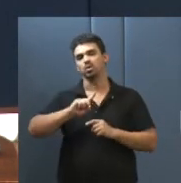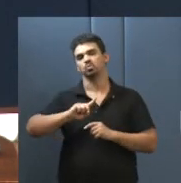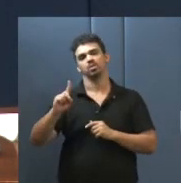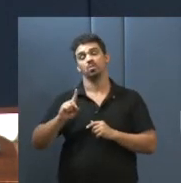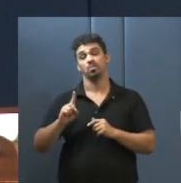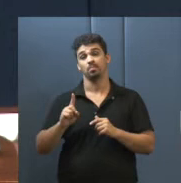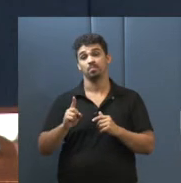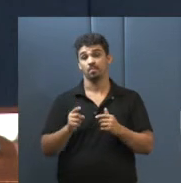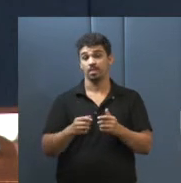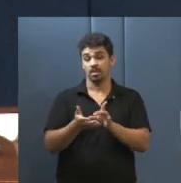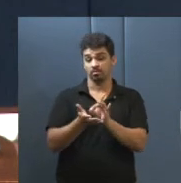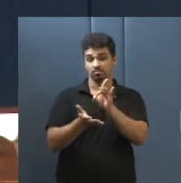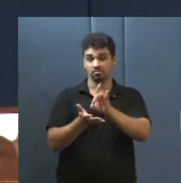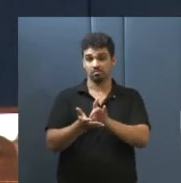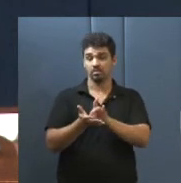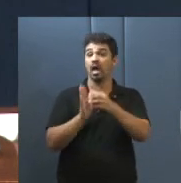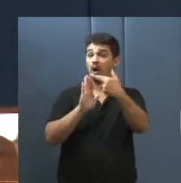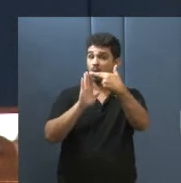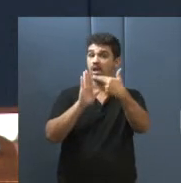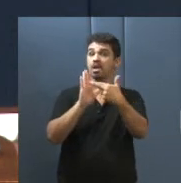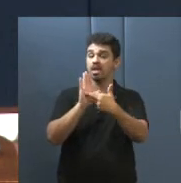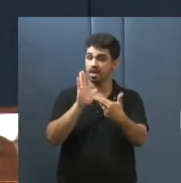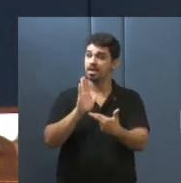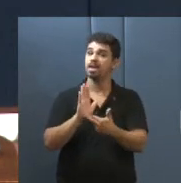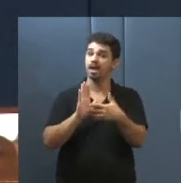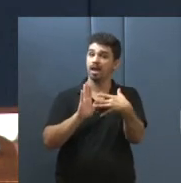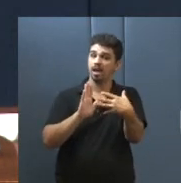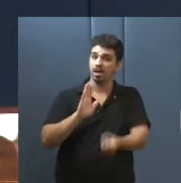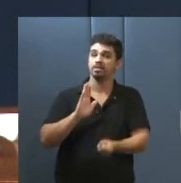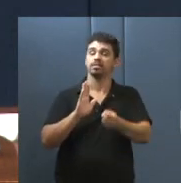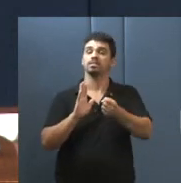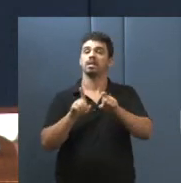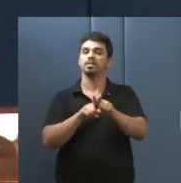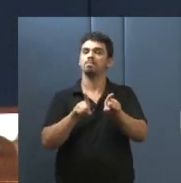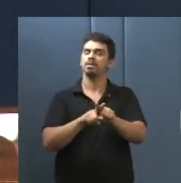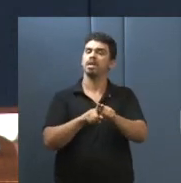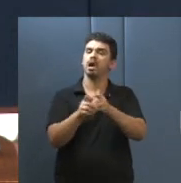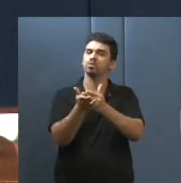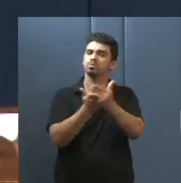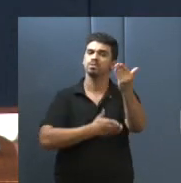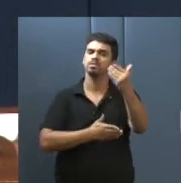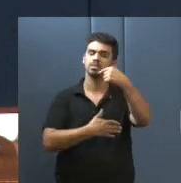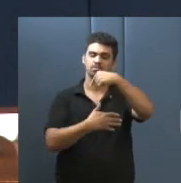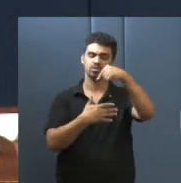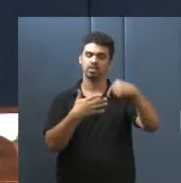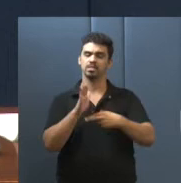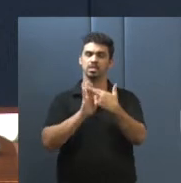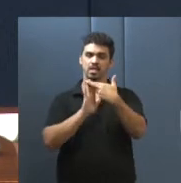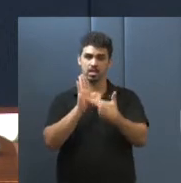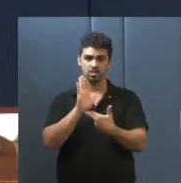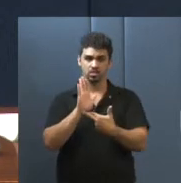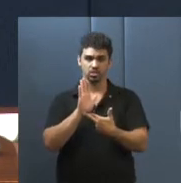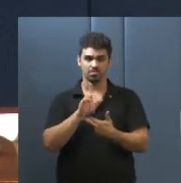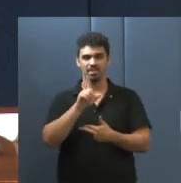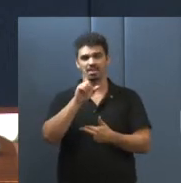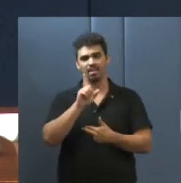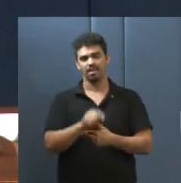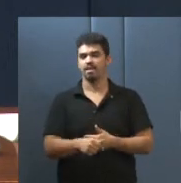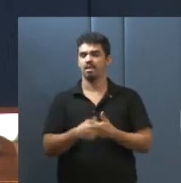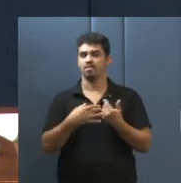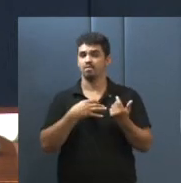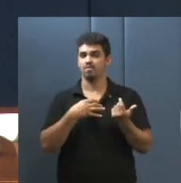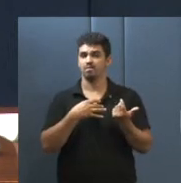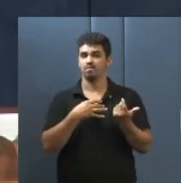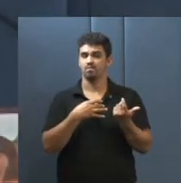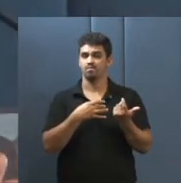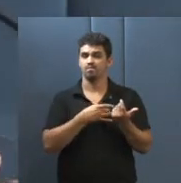Aderir a um regime e aos princípios desse regime é uma limitação voluntária do seu policy